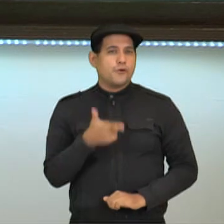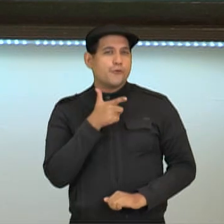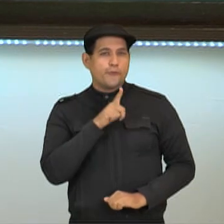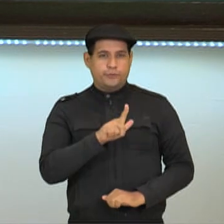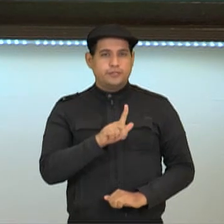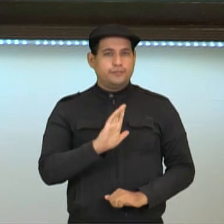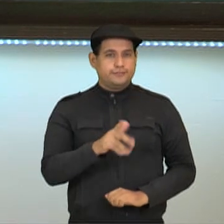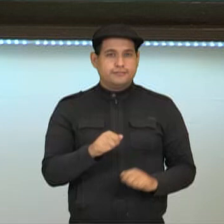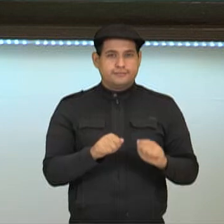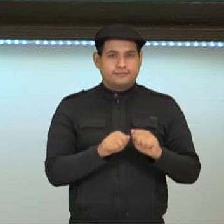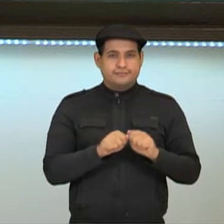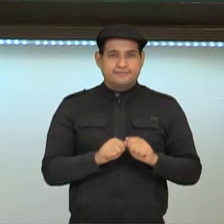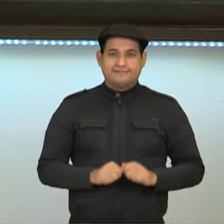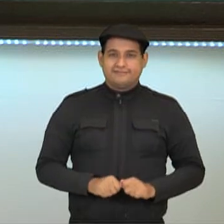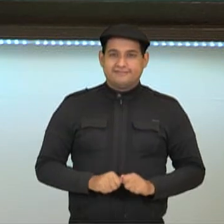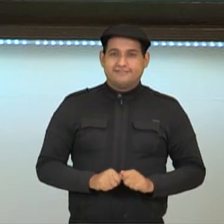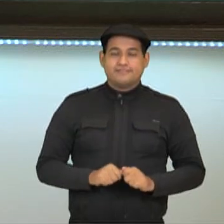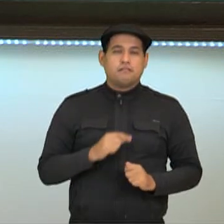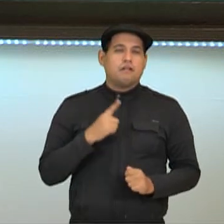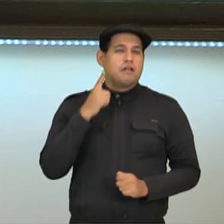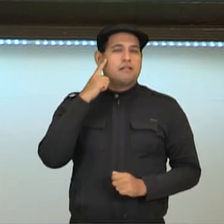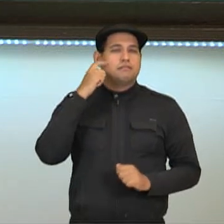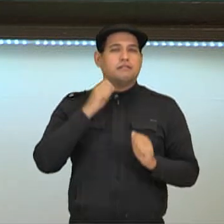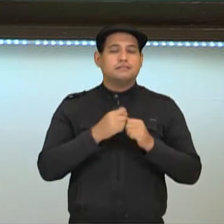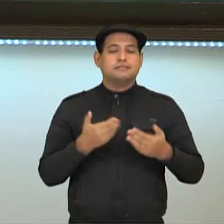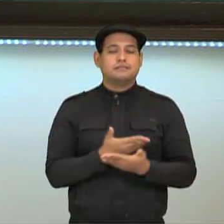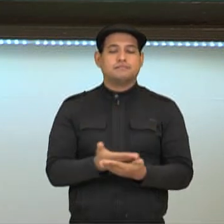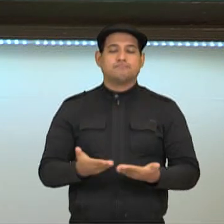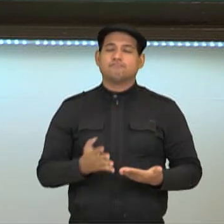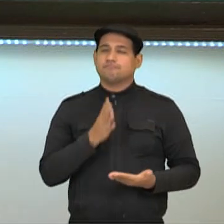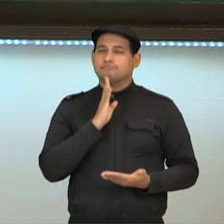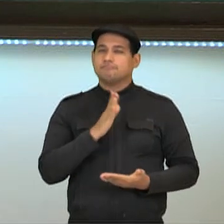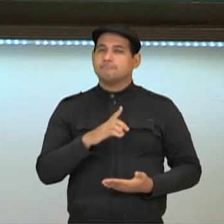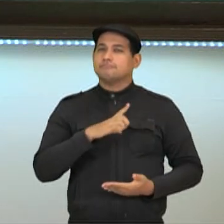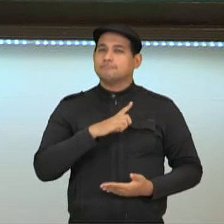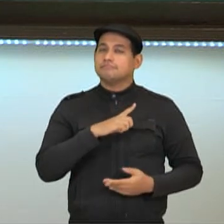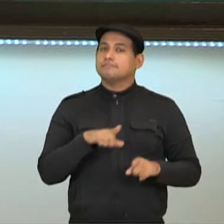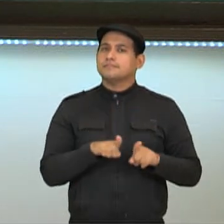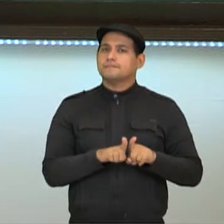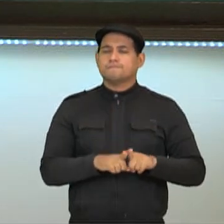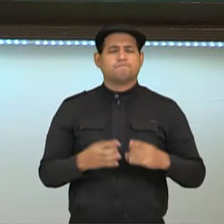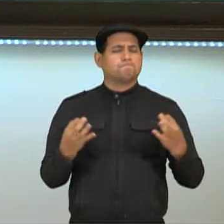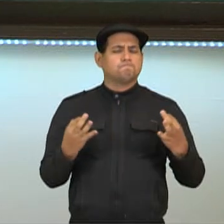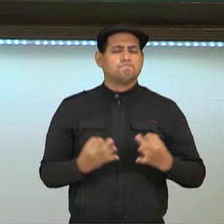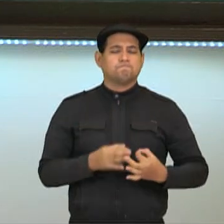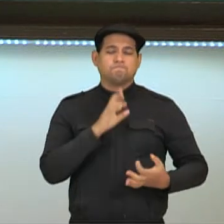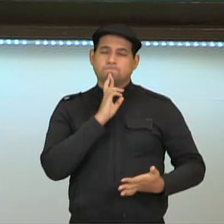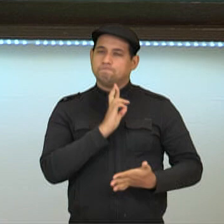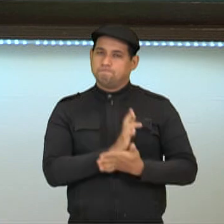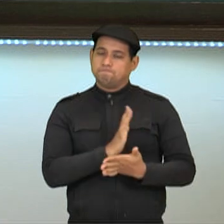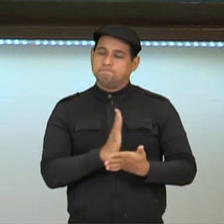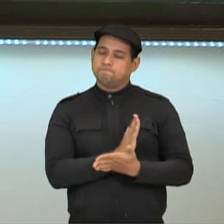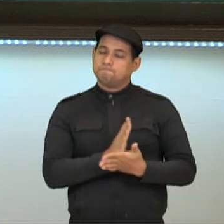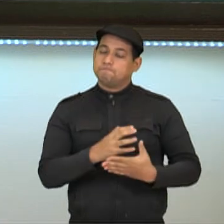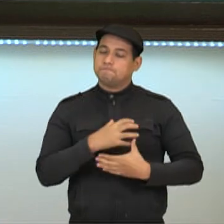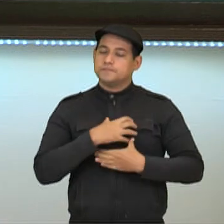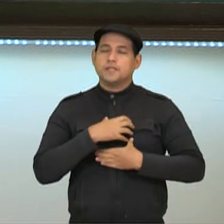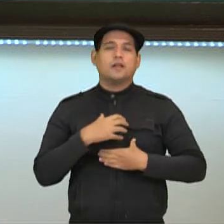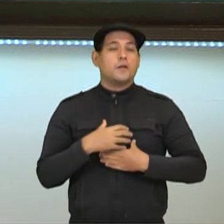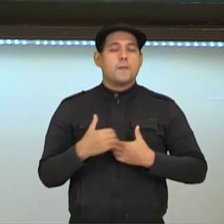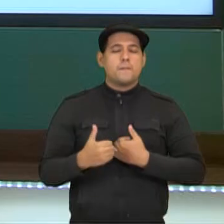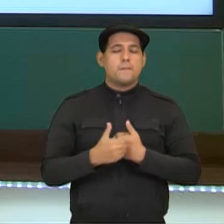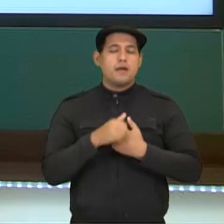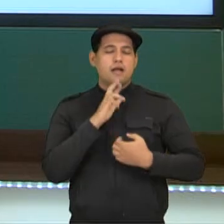Conseguiram fazer? Então, com as ideias de vocês, com o conhecimento que vocês têm adquirido, com certeza vocês devem ter respondido de alguma forma que seja